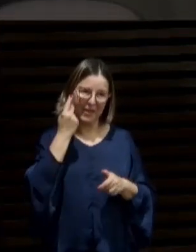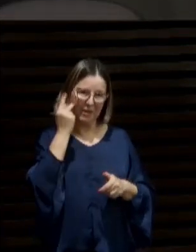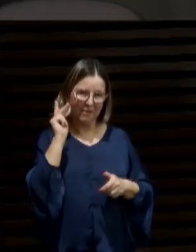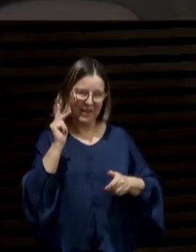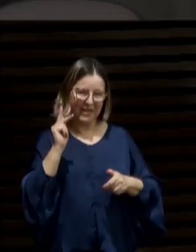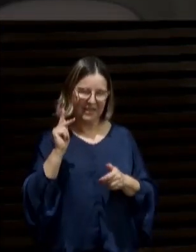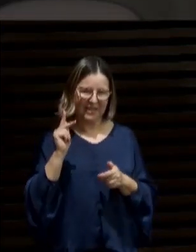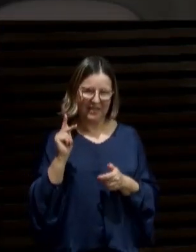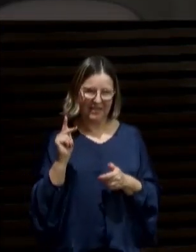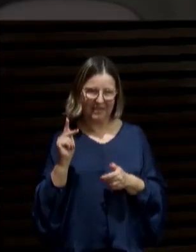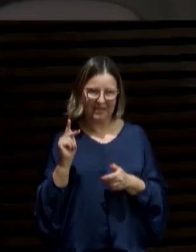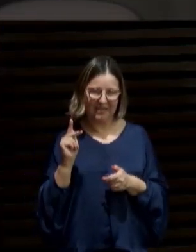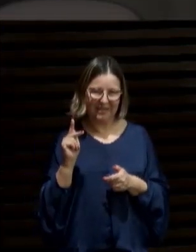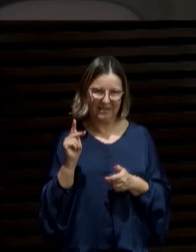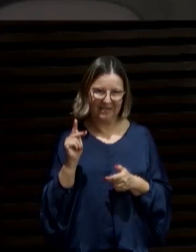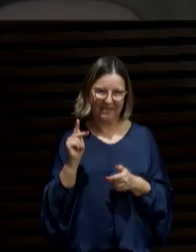que ele